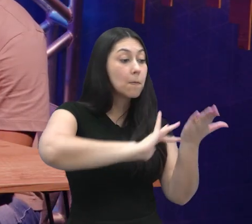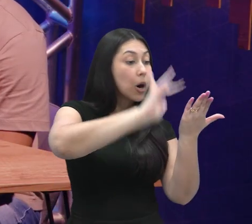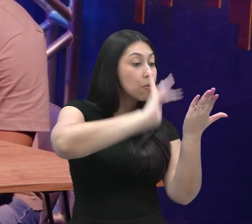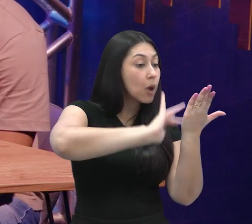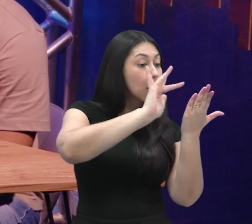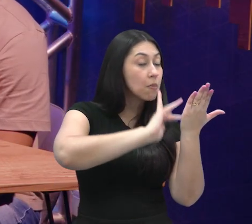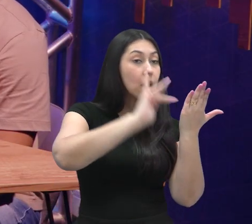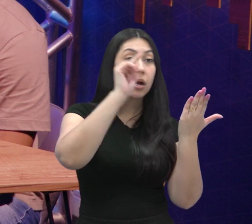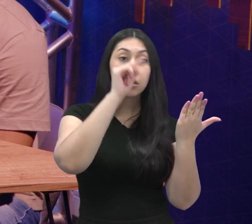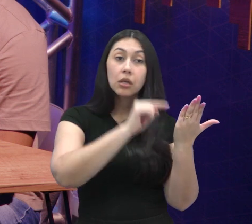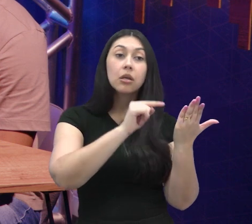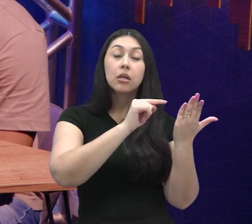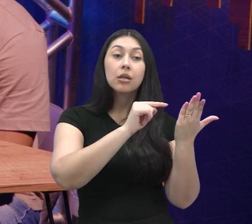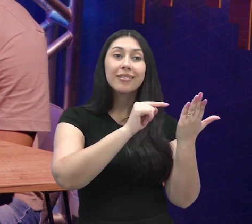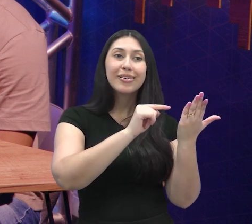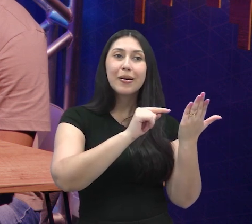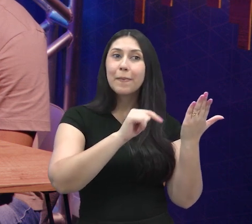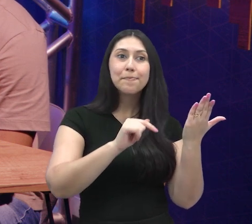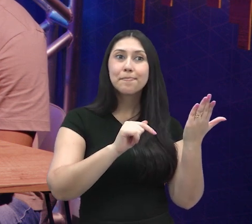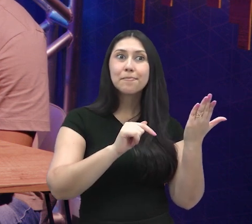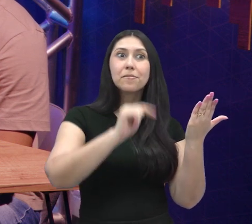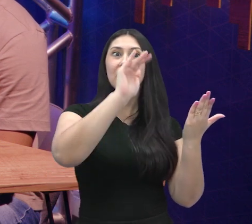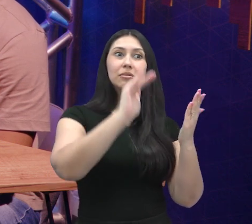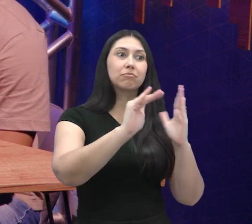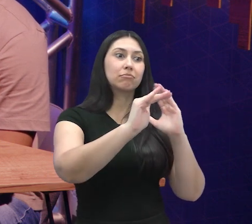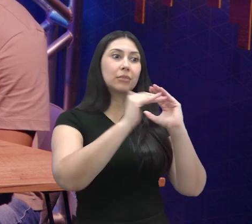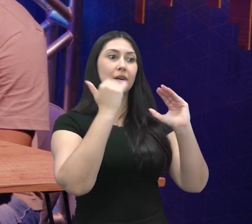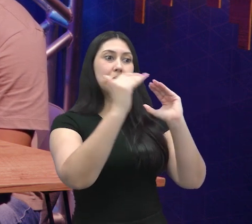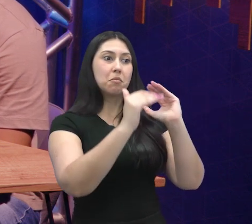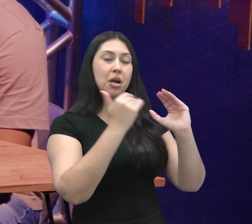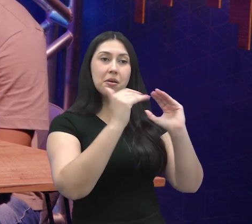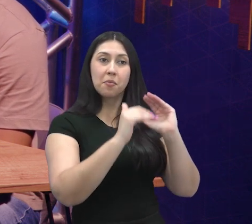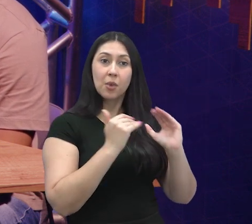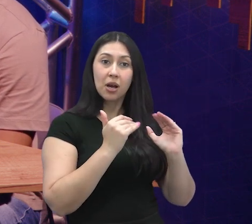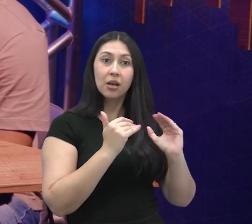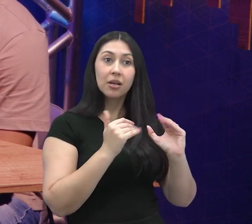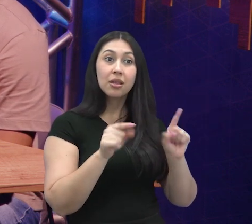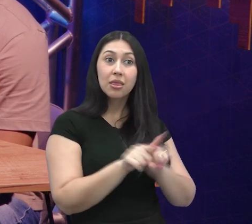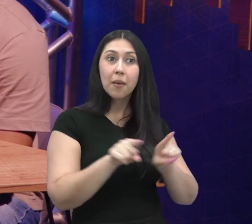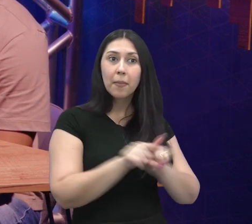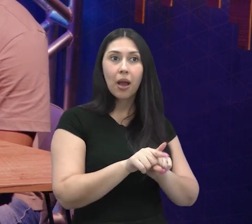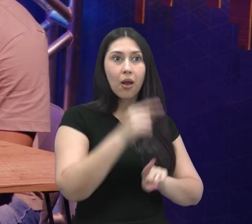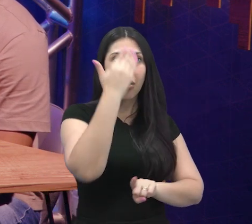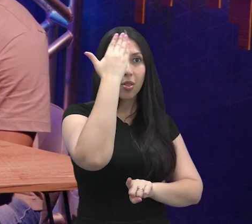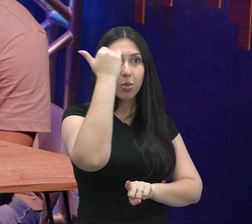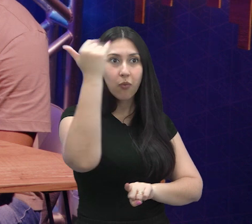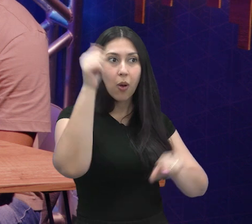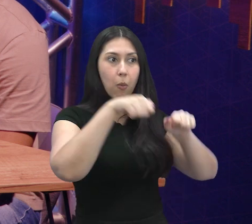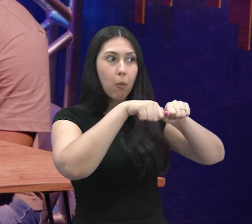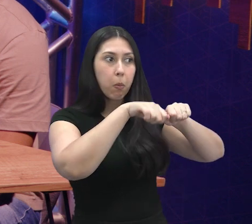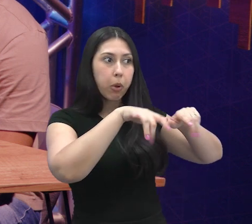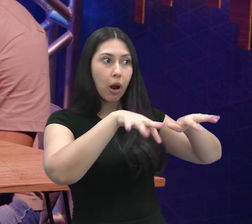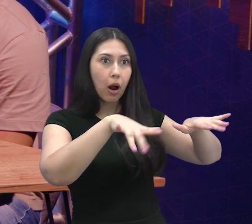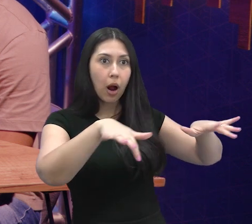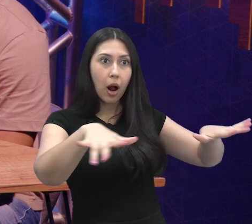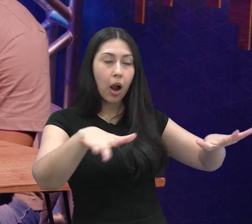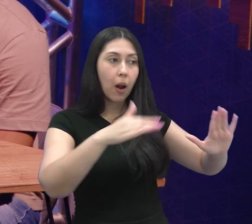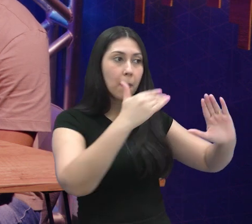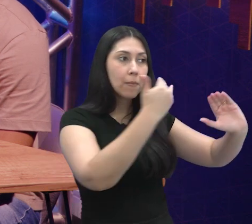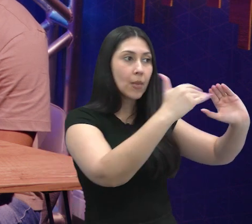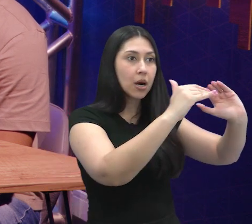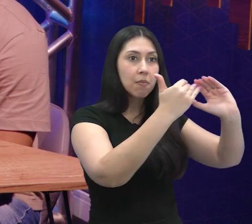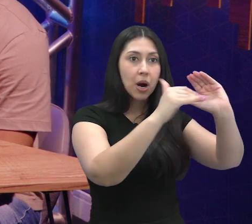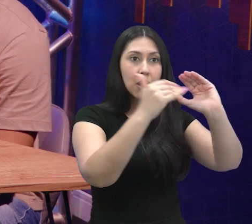conteúdo ele vai aparecer não só pra gente, mas ele também fica mais popular. Então, ele também vai ser entregue para